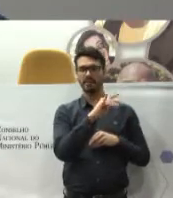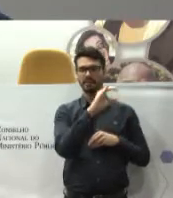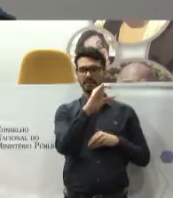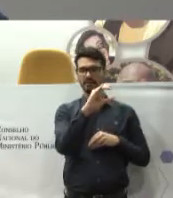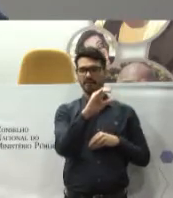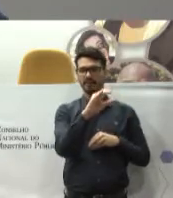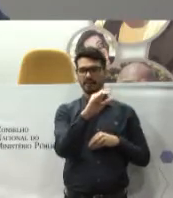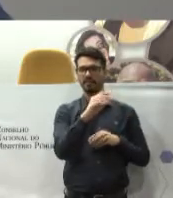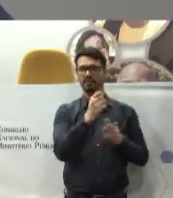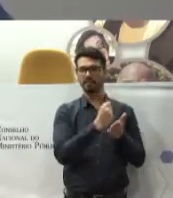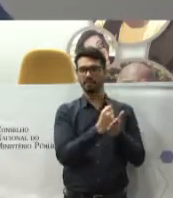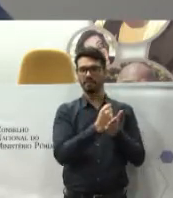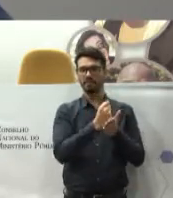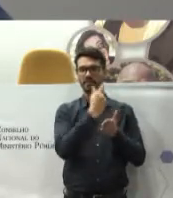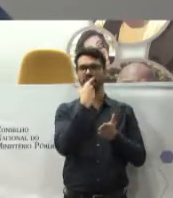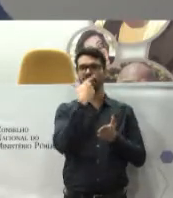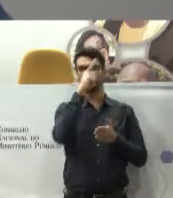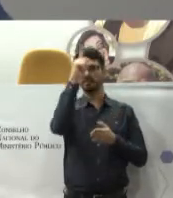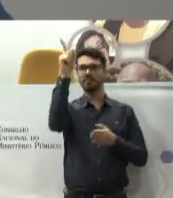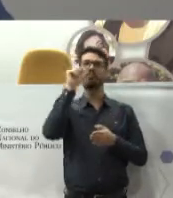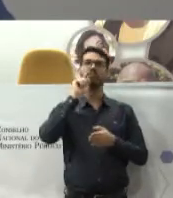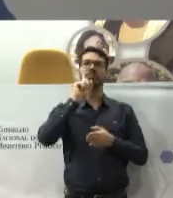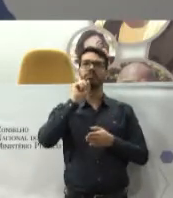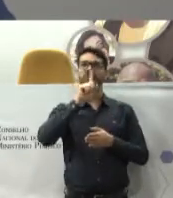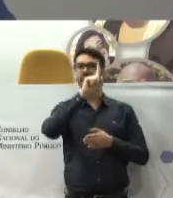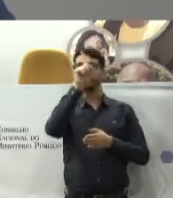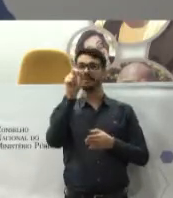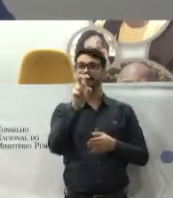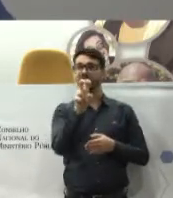a medicação foi lançada nos Estados Unidos,